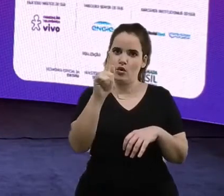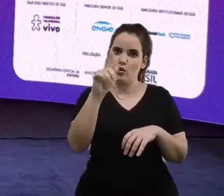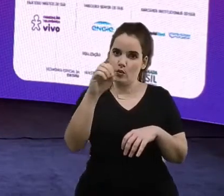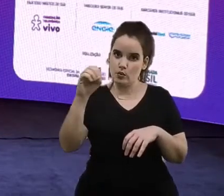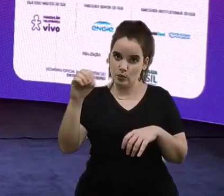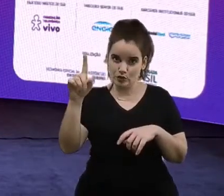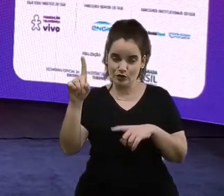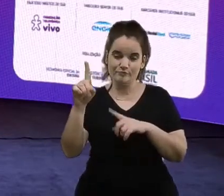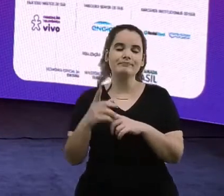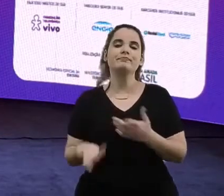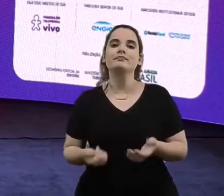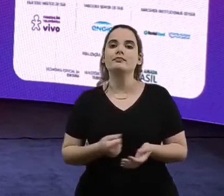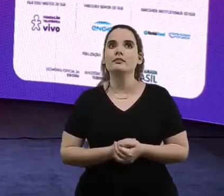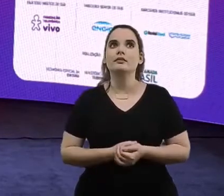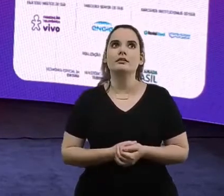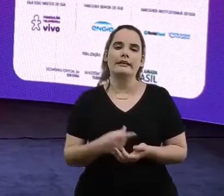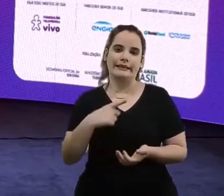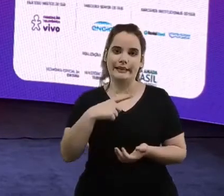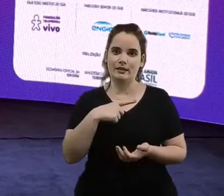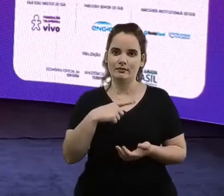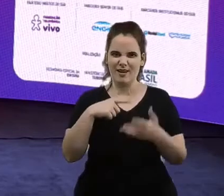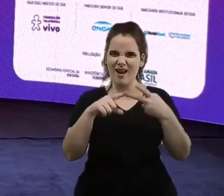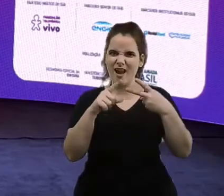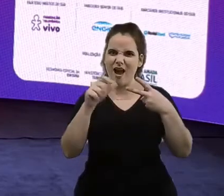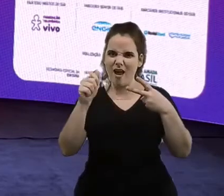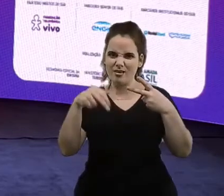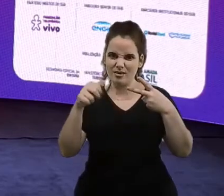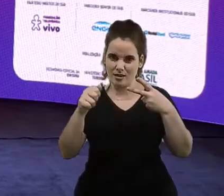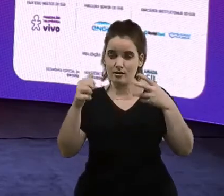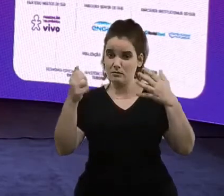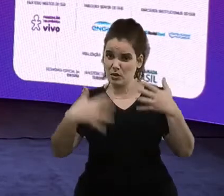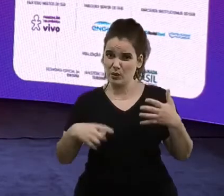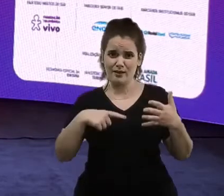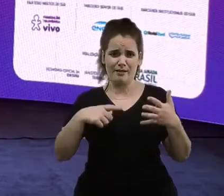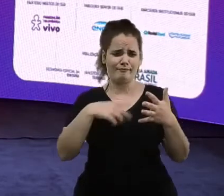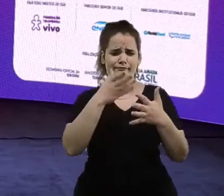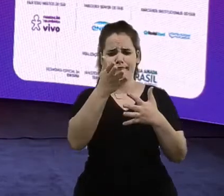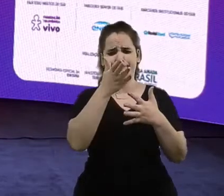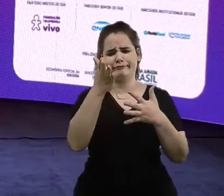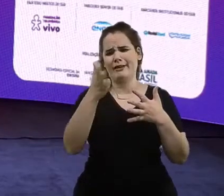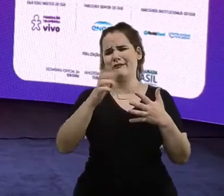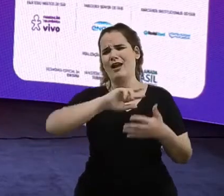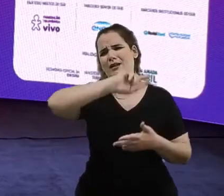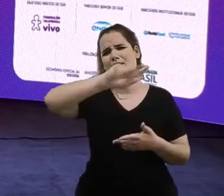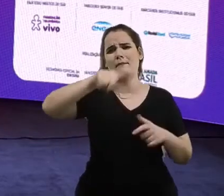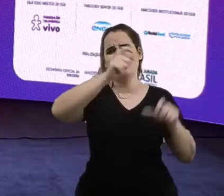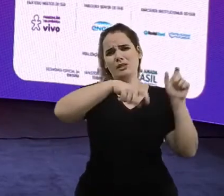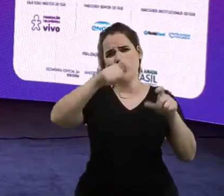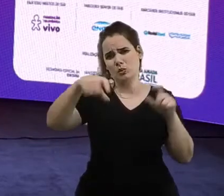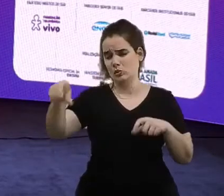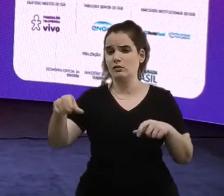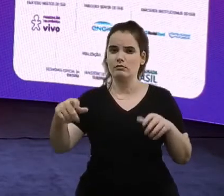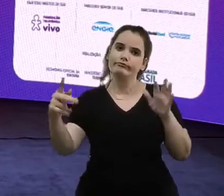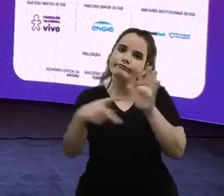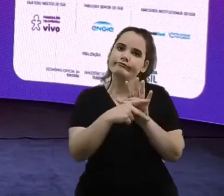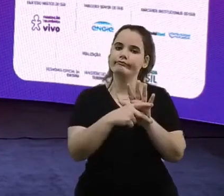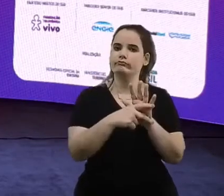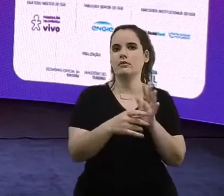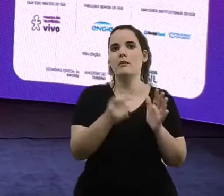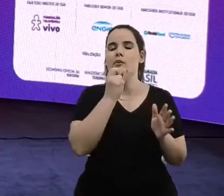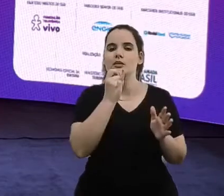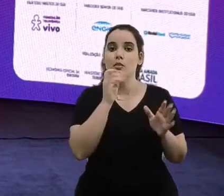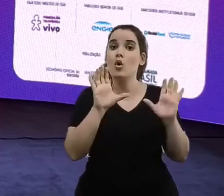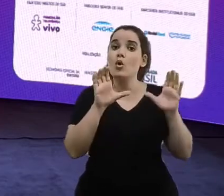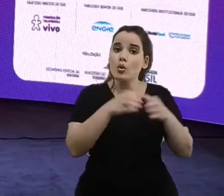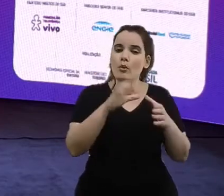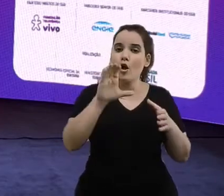comentou, a gente tem vários atores dentro desse ecossistema, e uma das formas de projetos, por exemplo, que a gente pode ter são coletivos, né, de